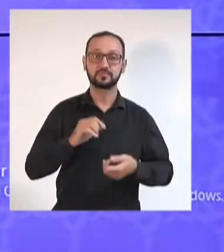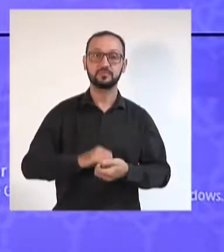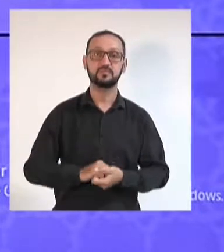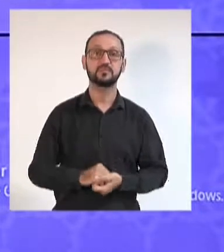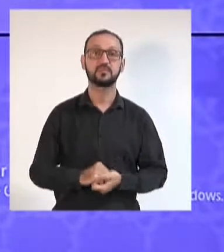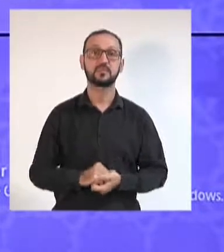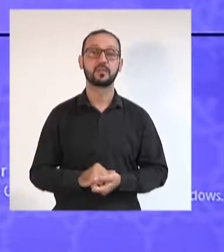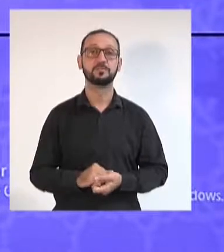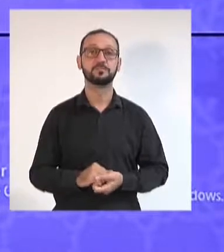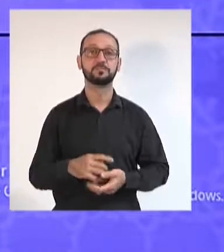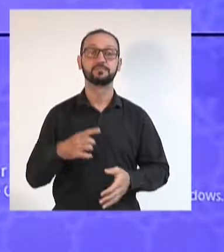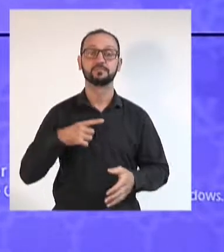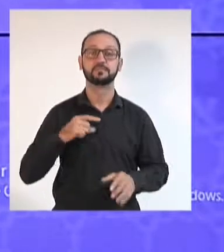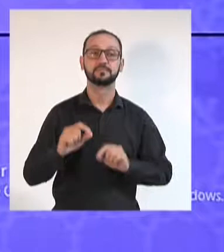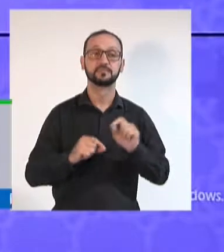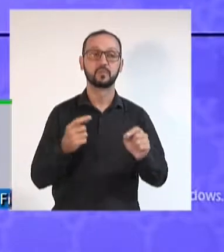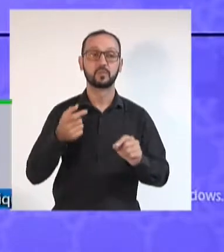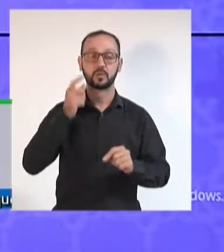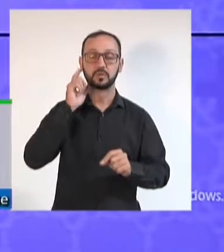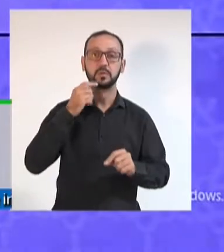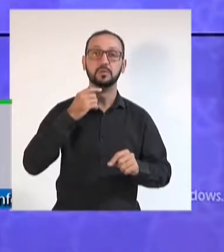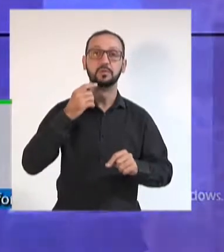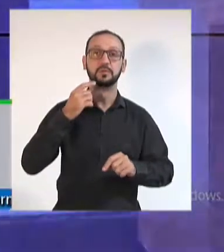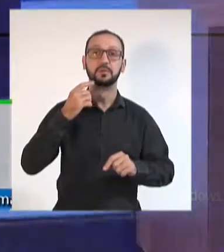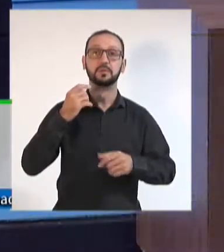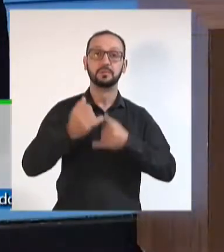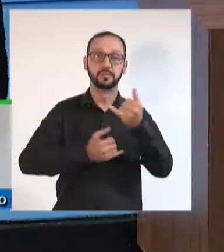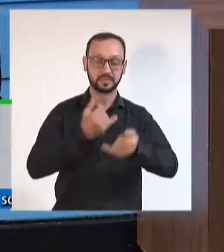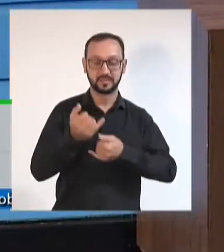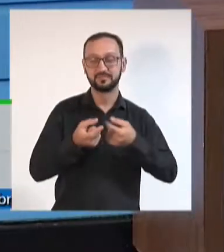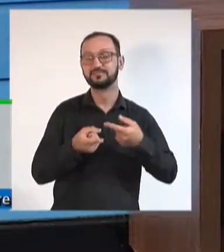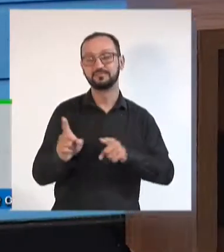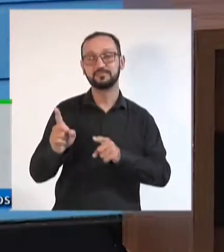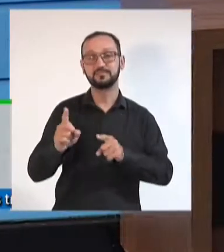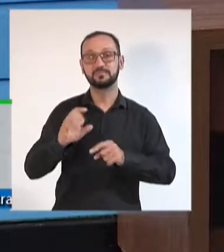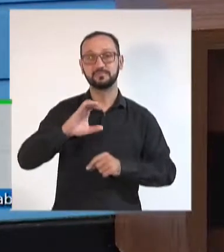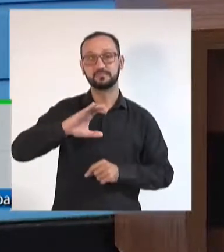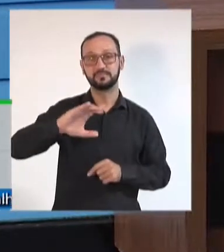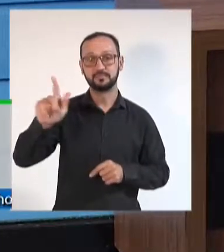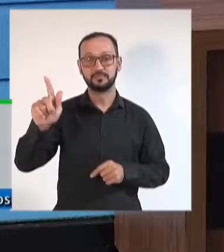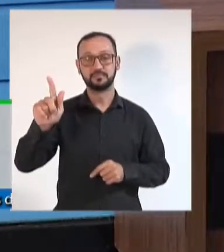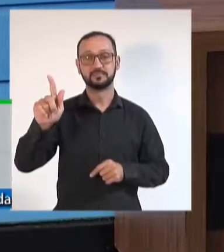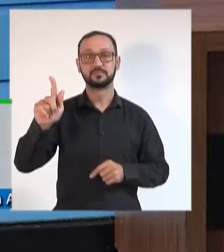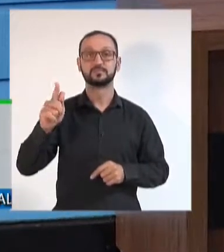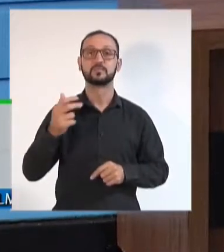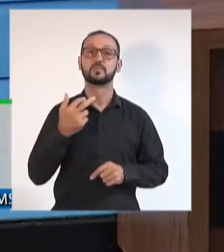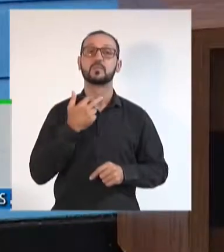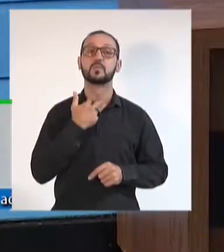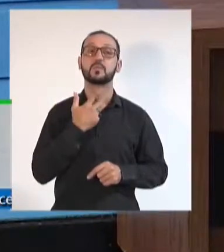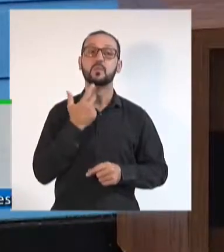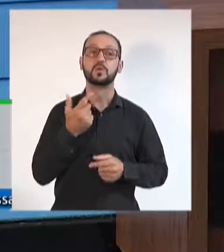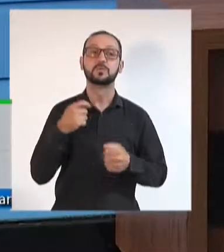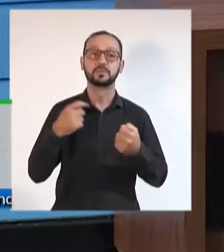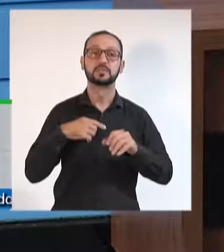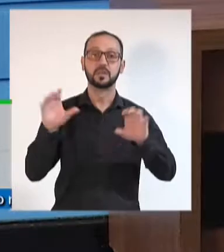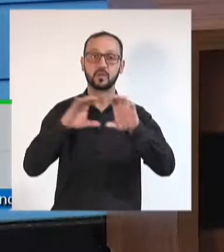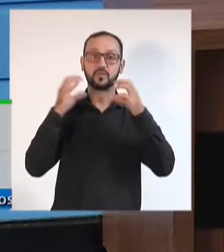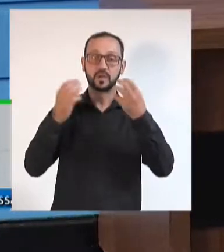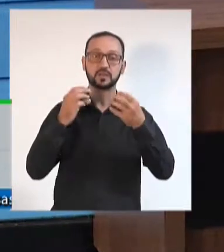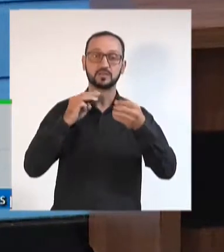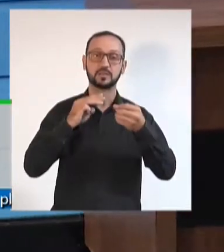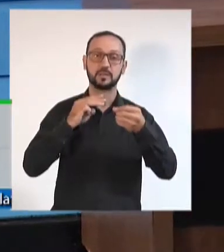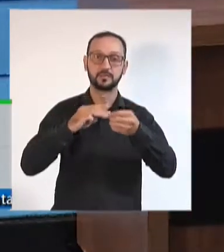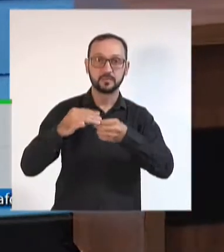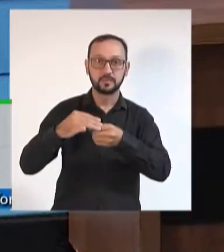Esse assim, até eu brinquei, falei com eles, falei assim, não, Campo Grande não pode ficar sem conferência